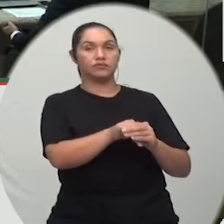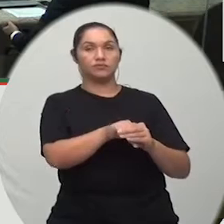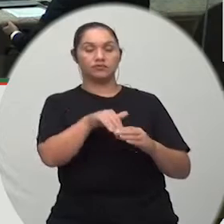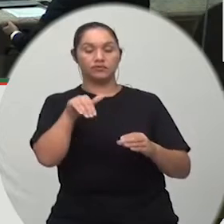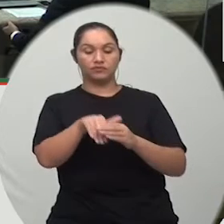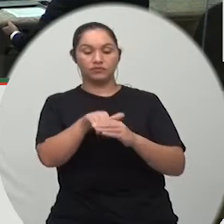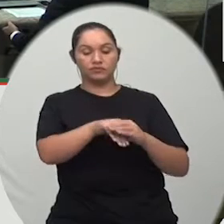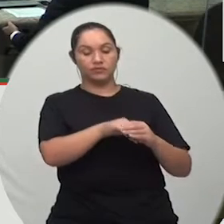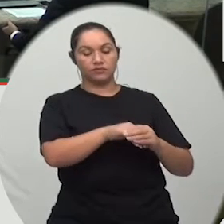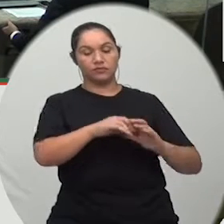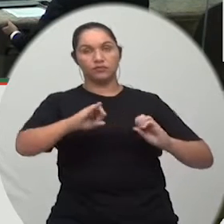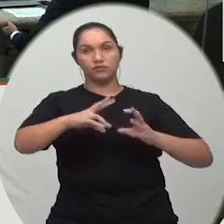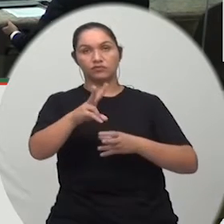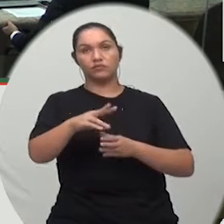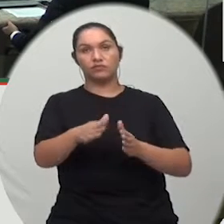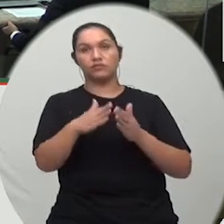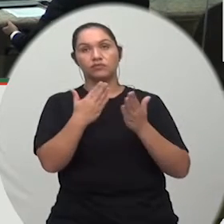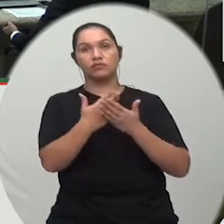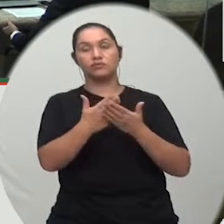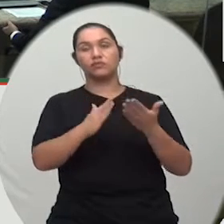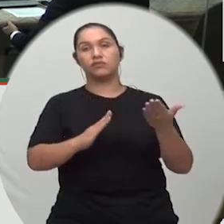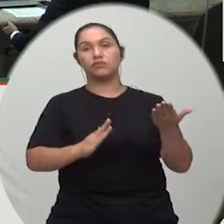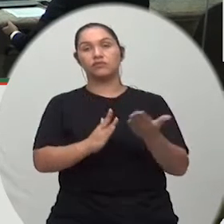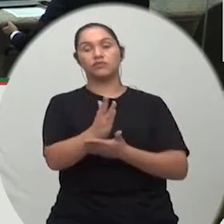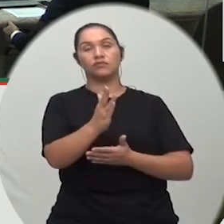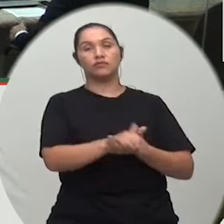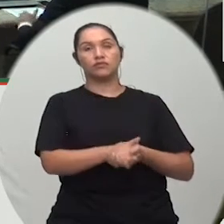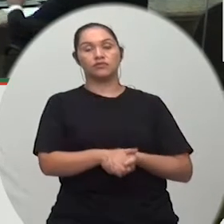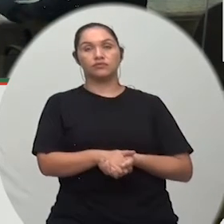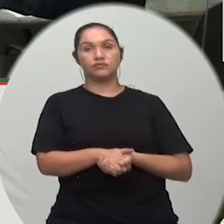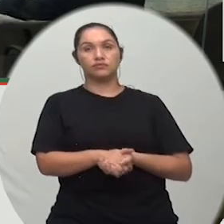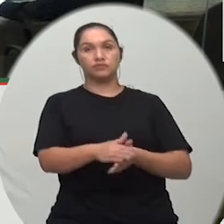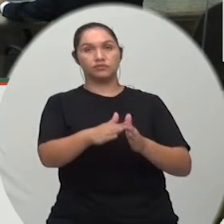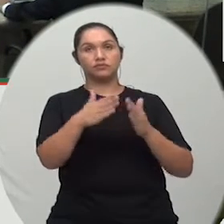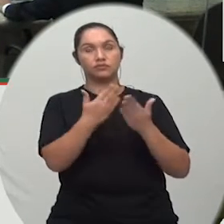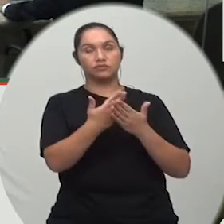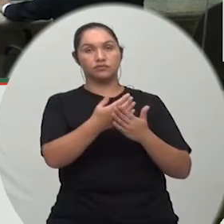manifestem. Aprovado por unanimidade.